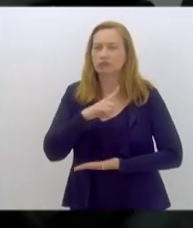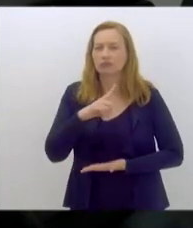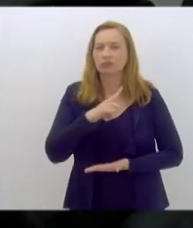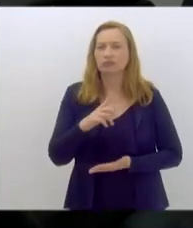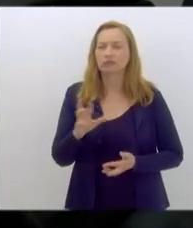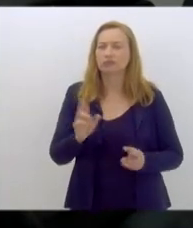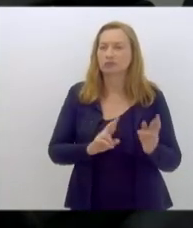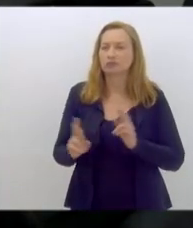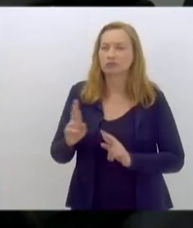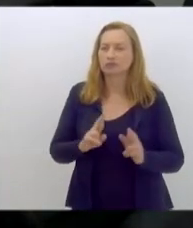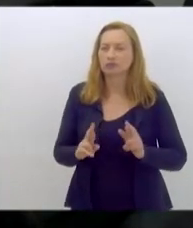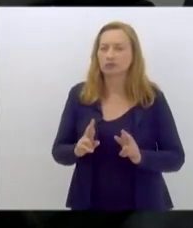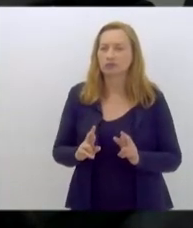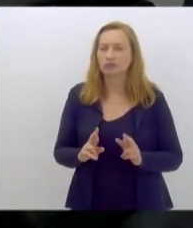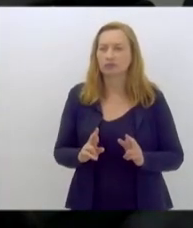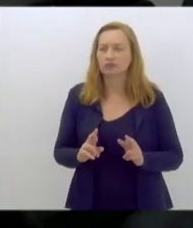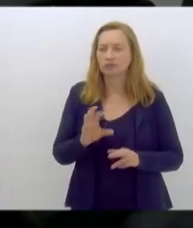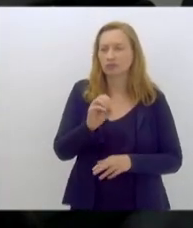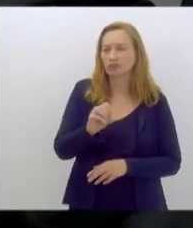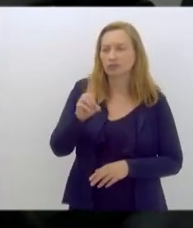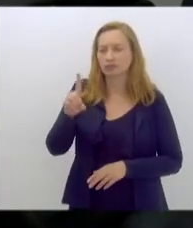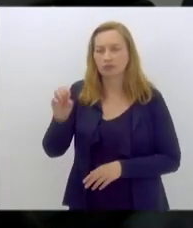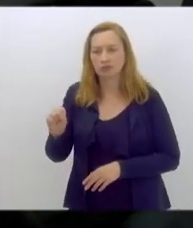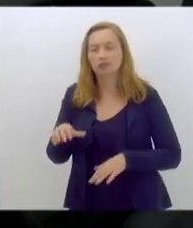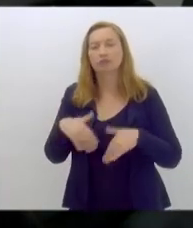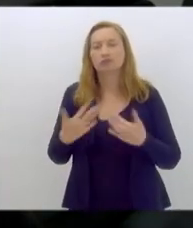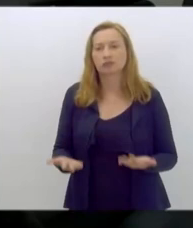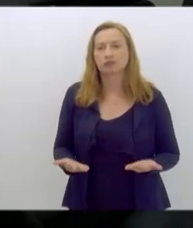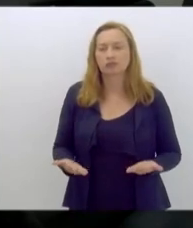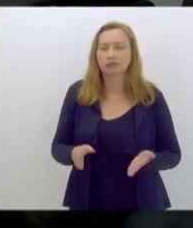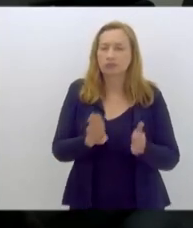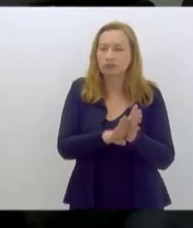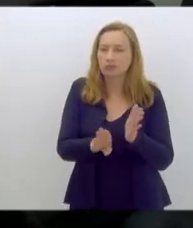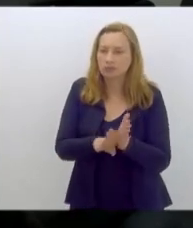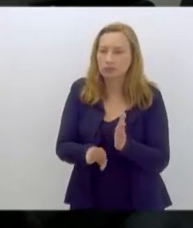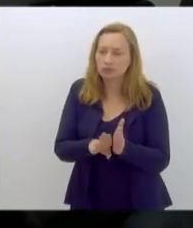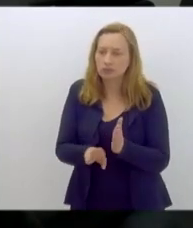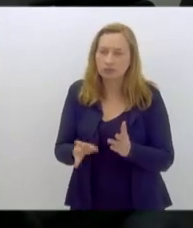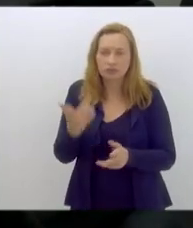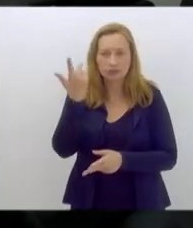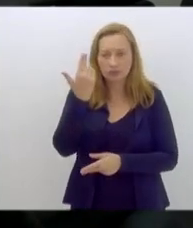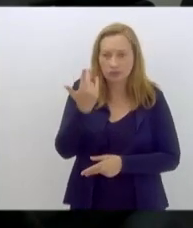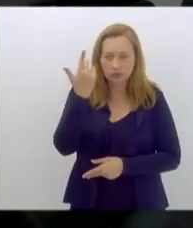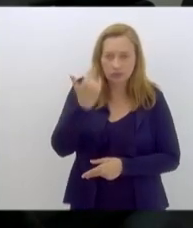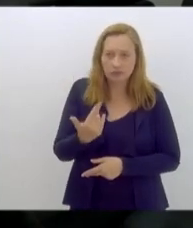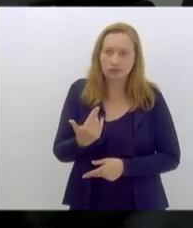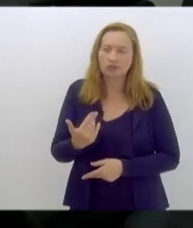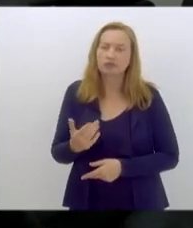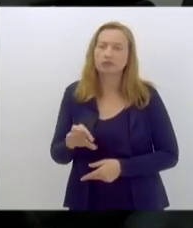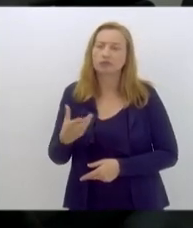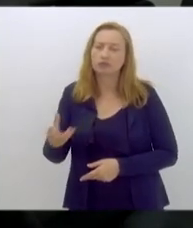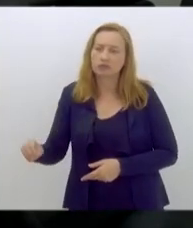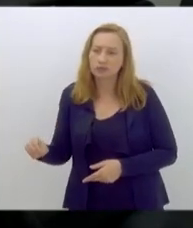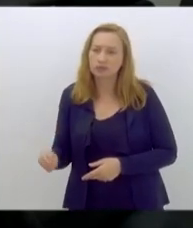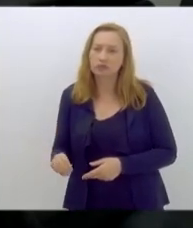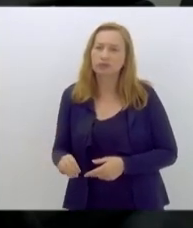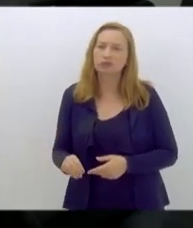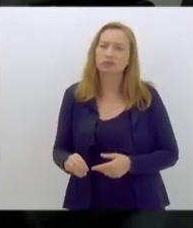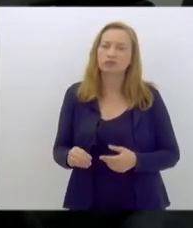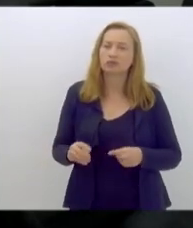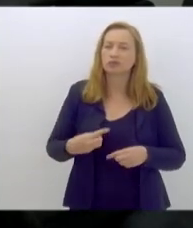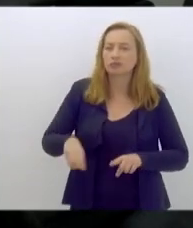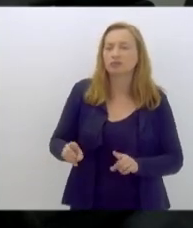relacionada a determinadas do ads Então são as despesas comuns são ações de especialmente para erradicação